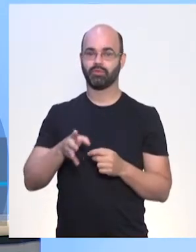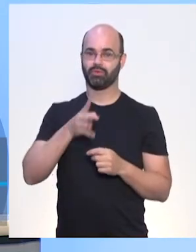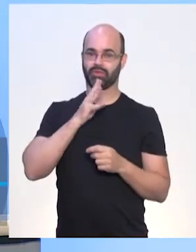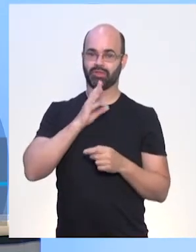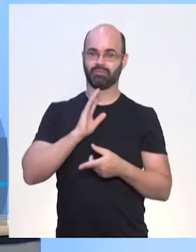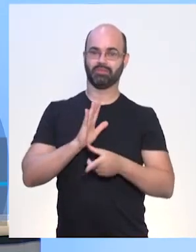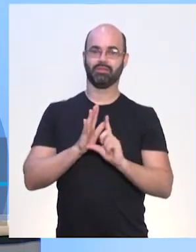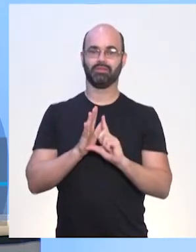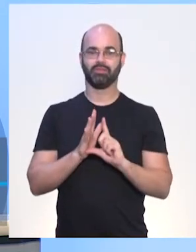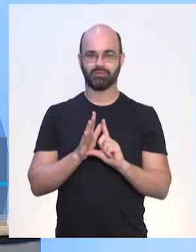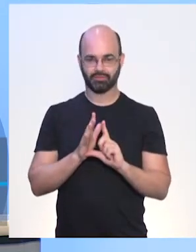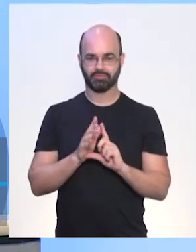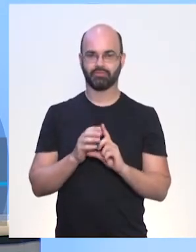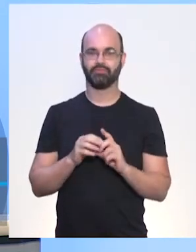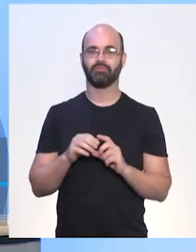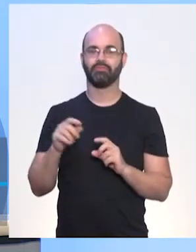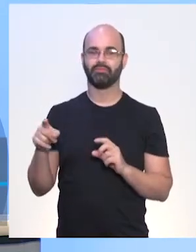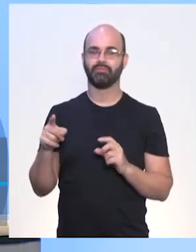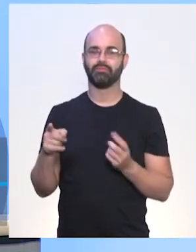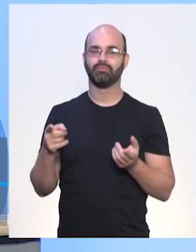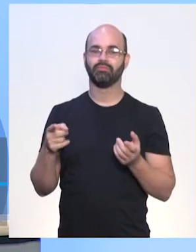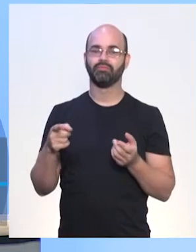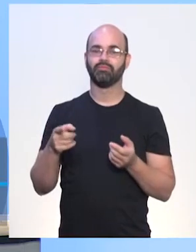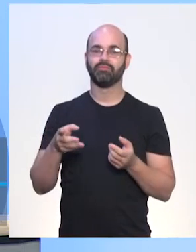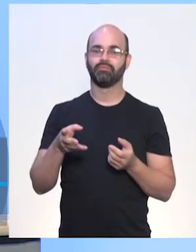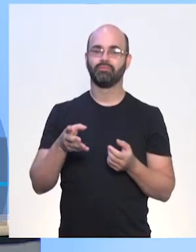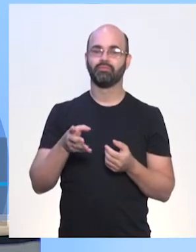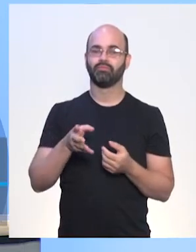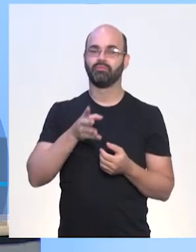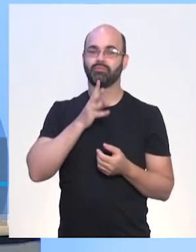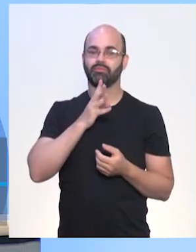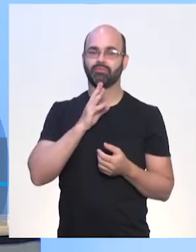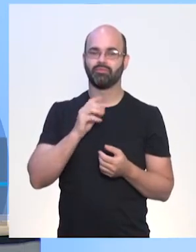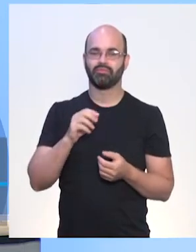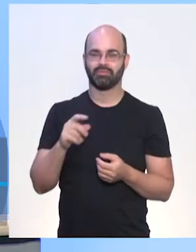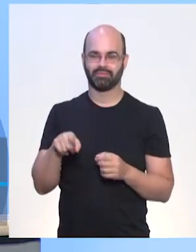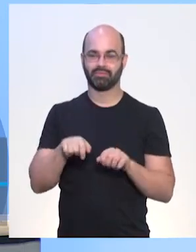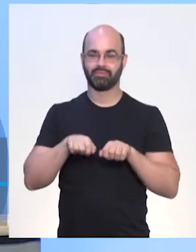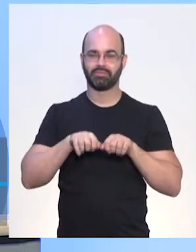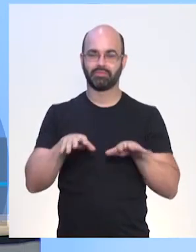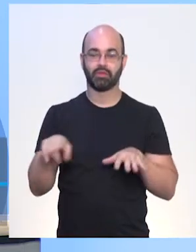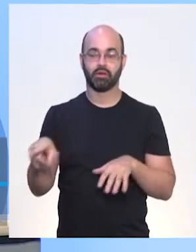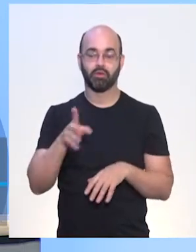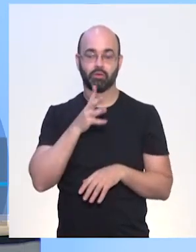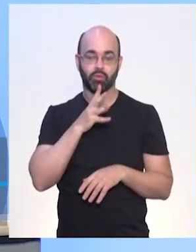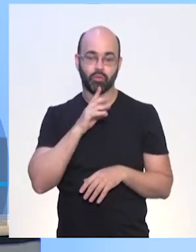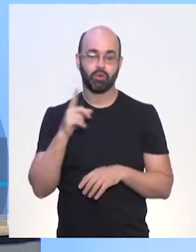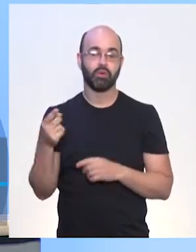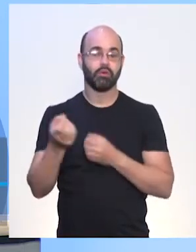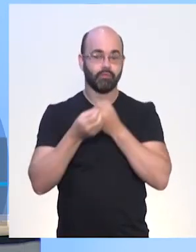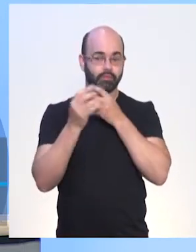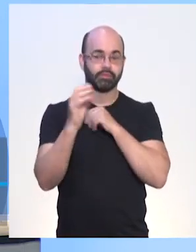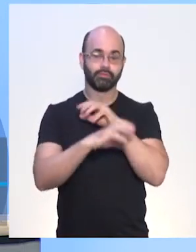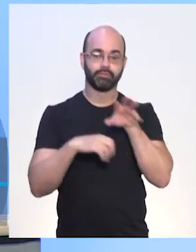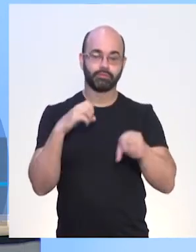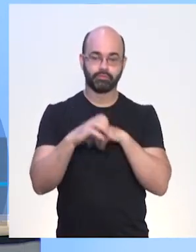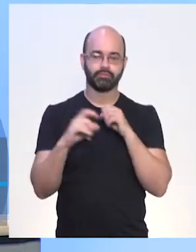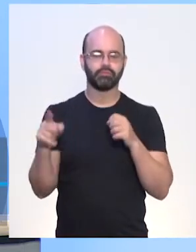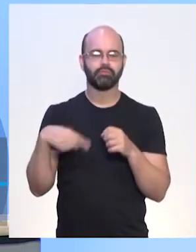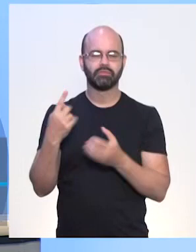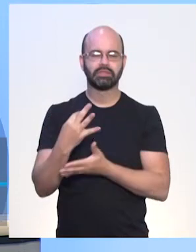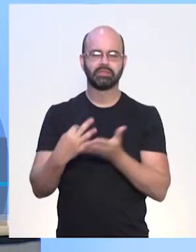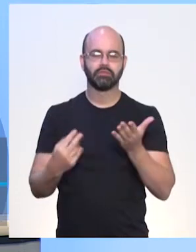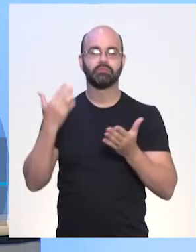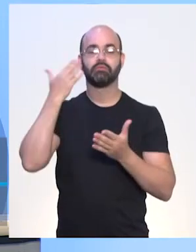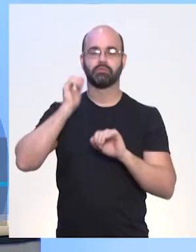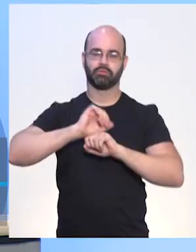conhecimentos nesses pré-requisitos esses conhecimentos de esses conhecimentos partilhados para depois ele poder construir sentido